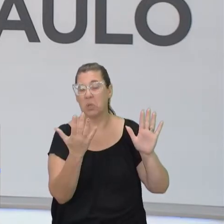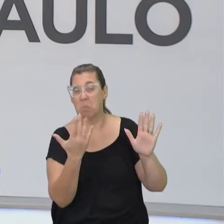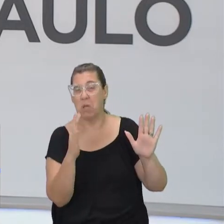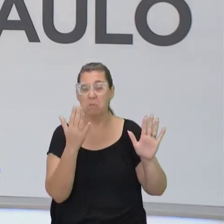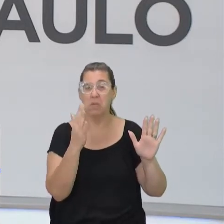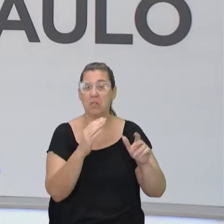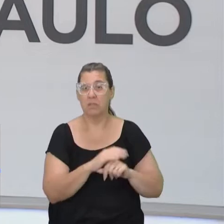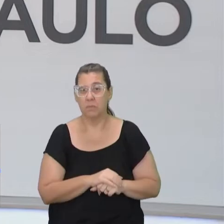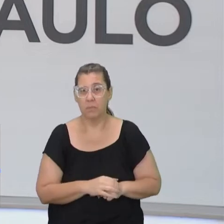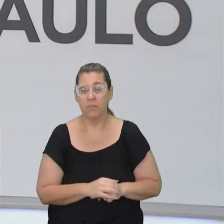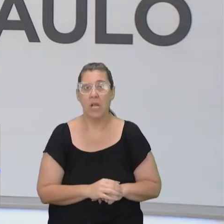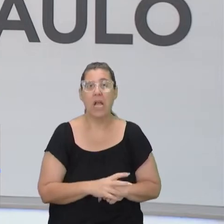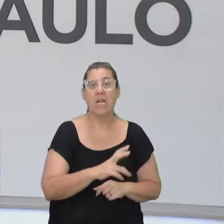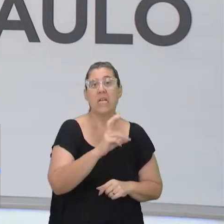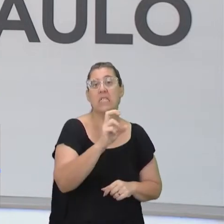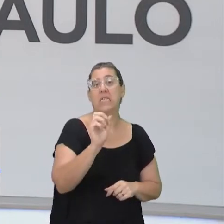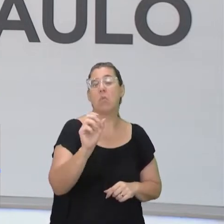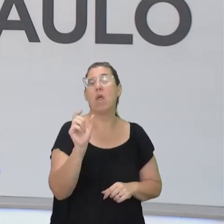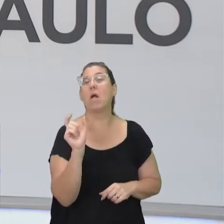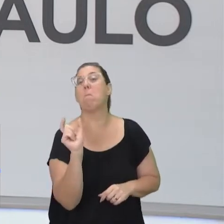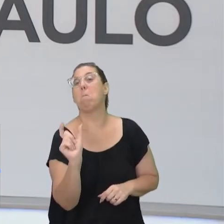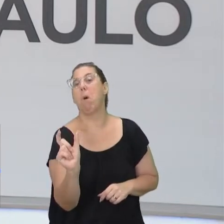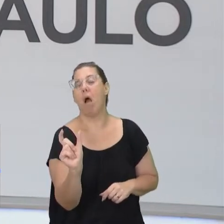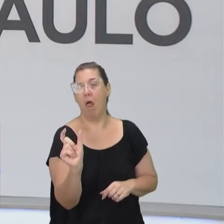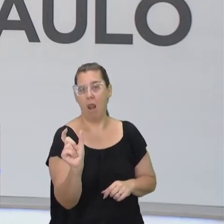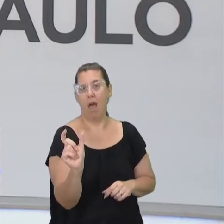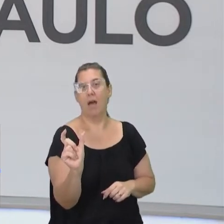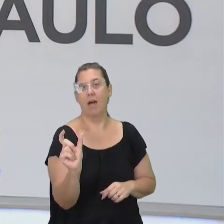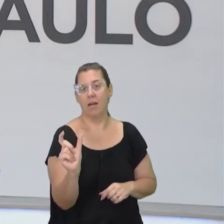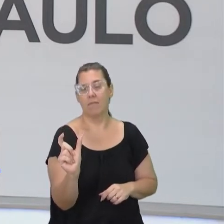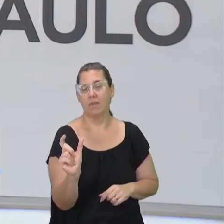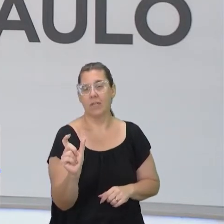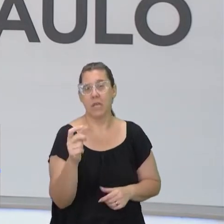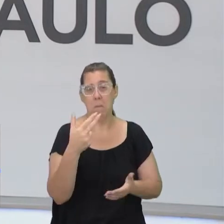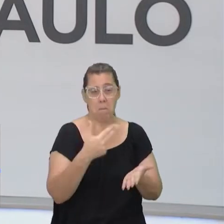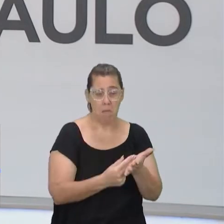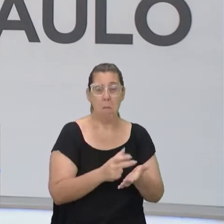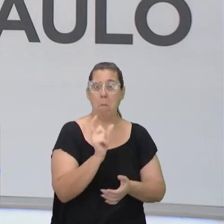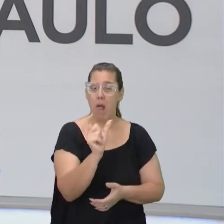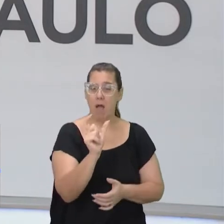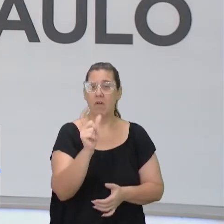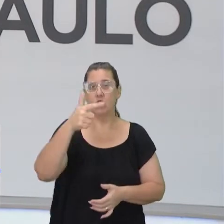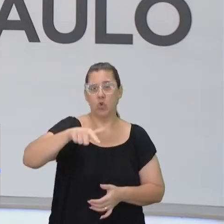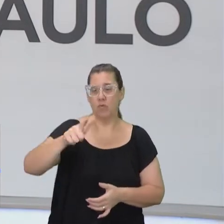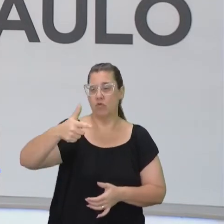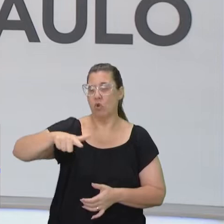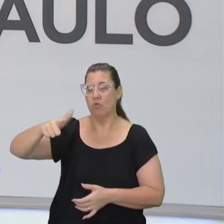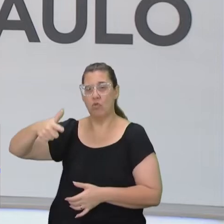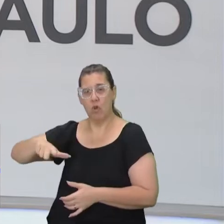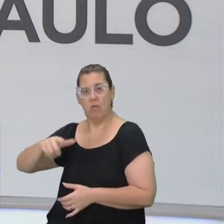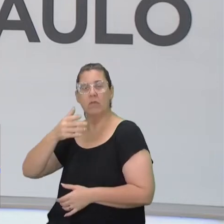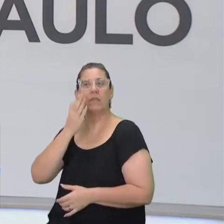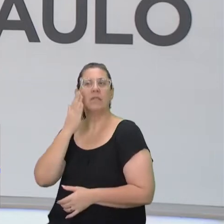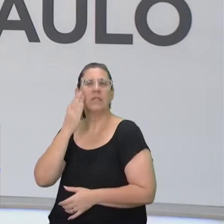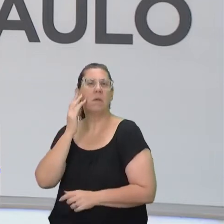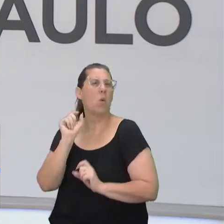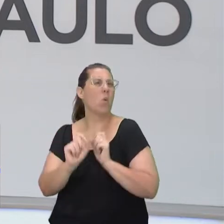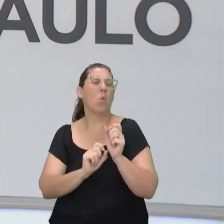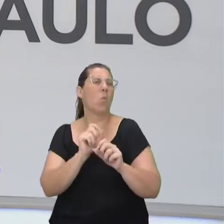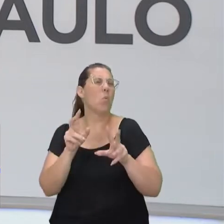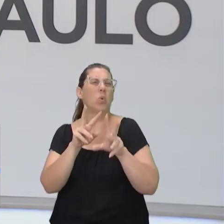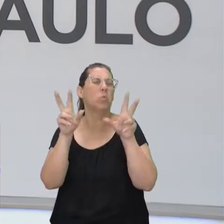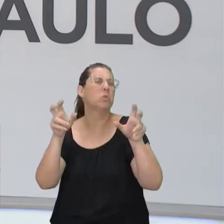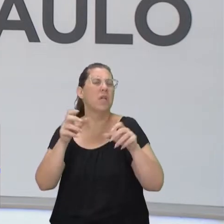você sabe 50 palavras do texto. E mesmo que a palavra se repita, você vai pelo menos saber do que trata